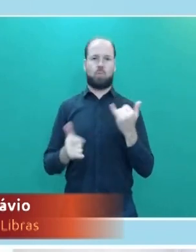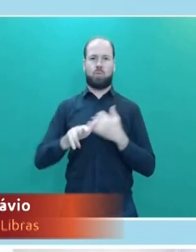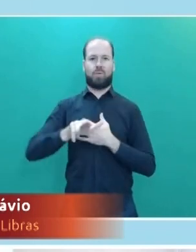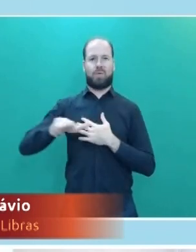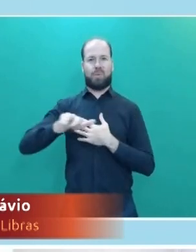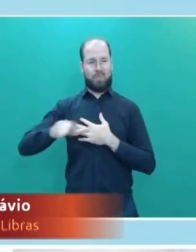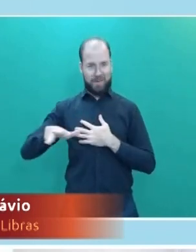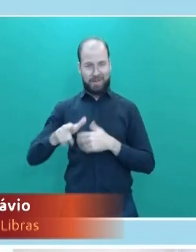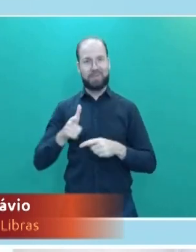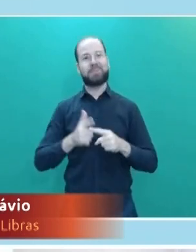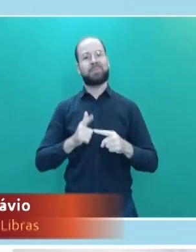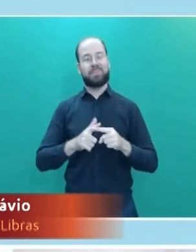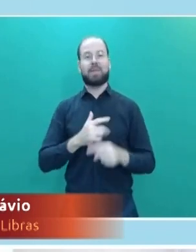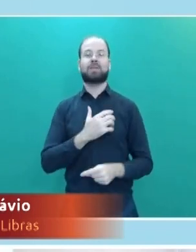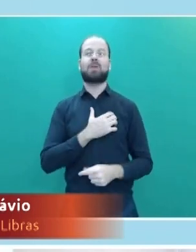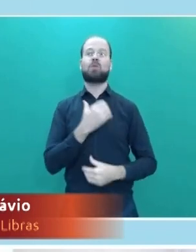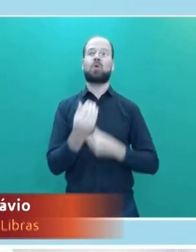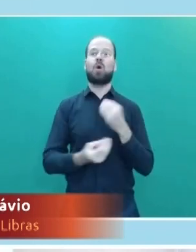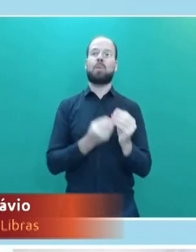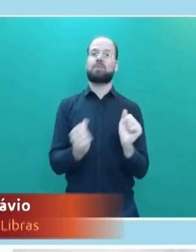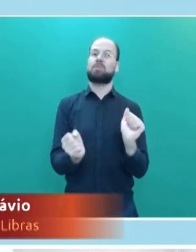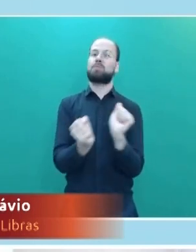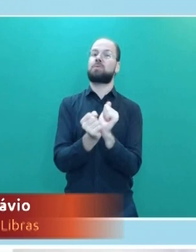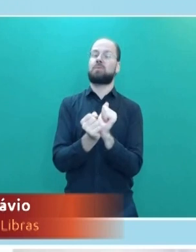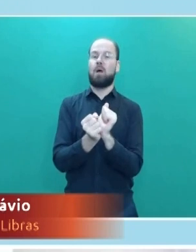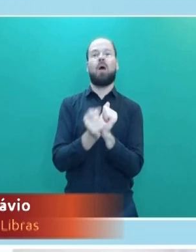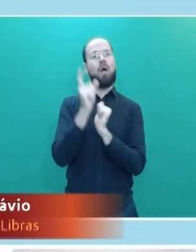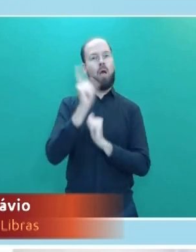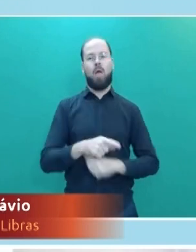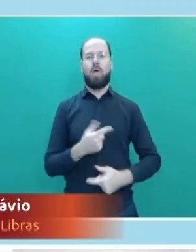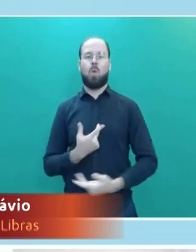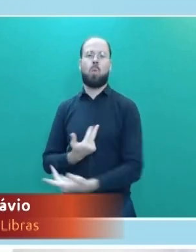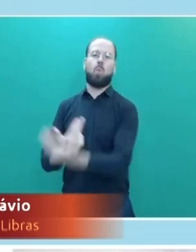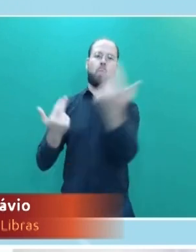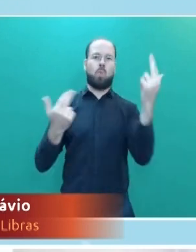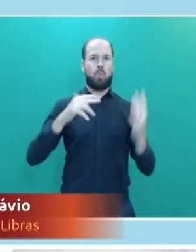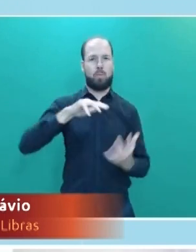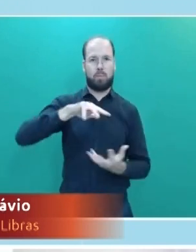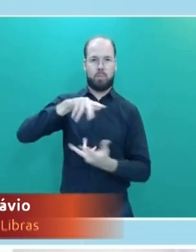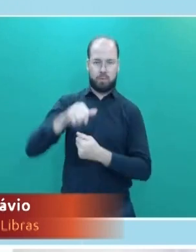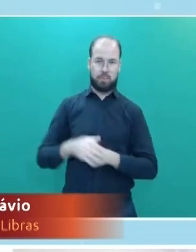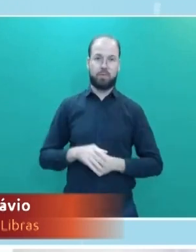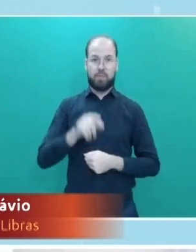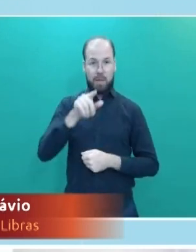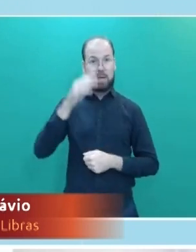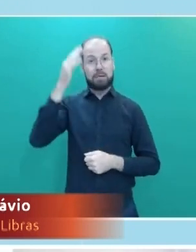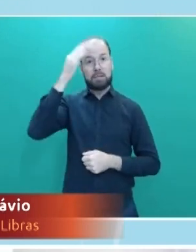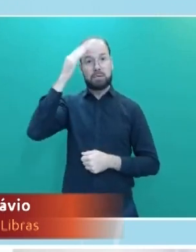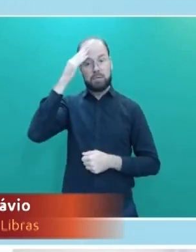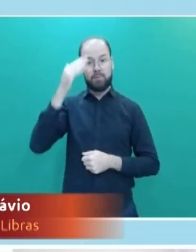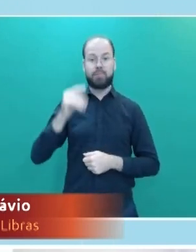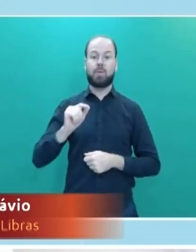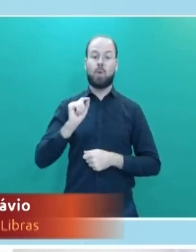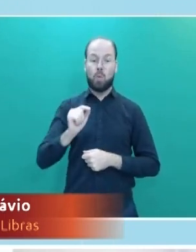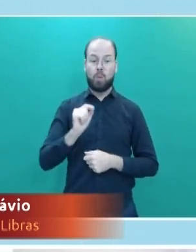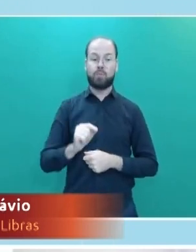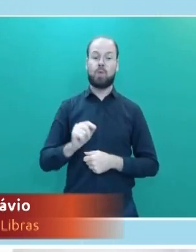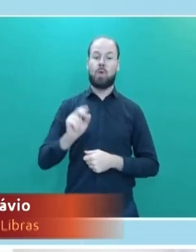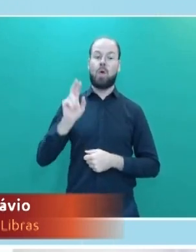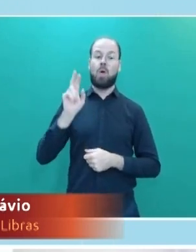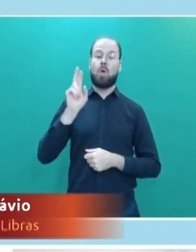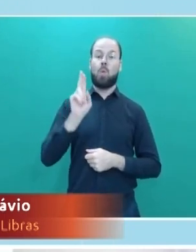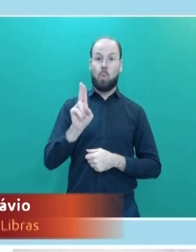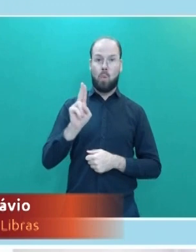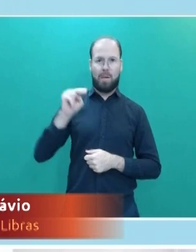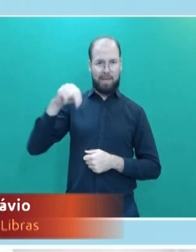a forma atual da escravidão no mundo. Você sabe que, segundo a OIT, tem 50 milhões de